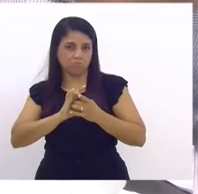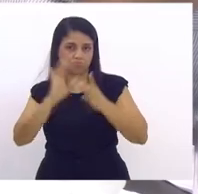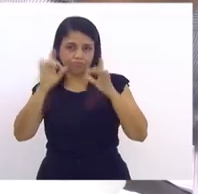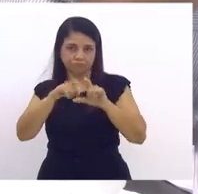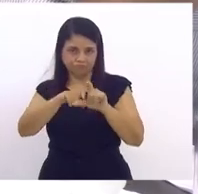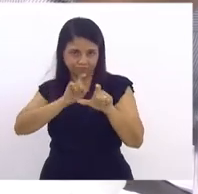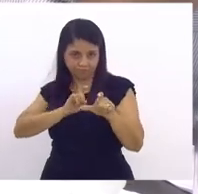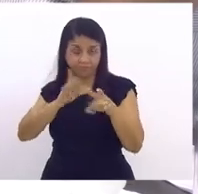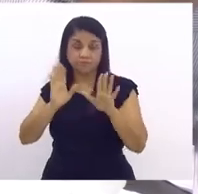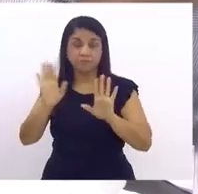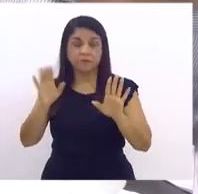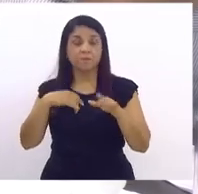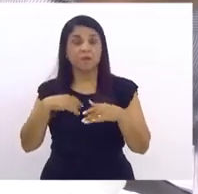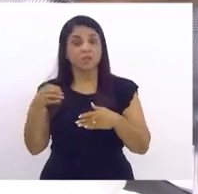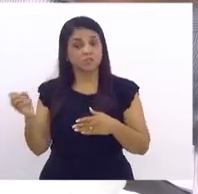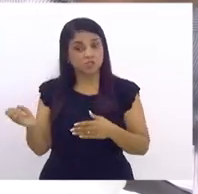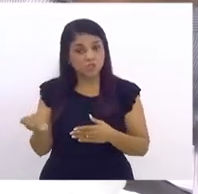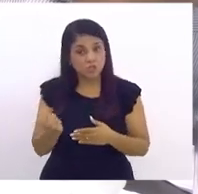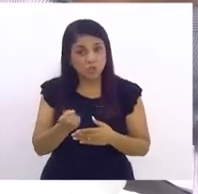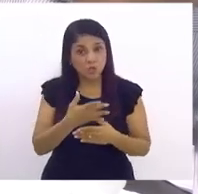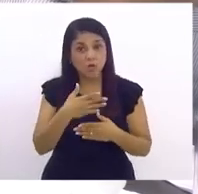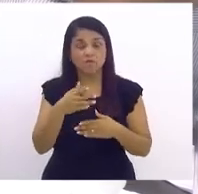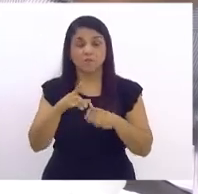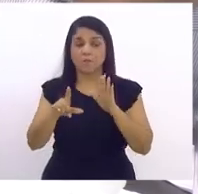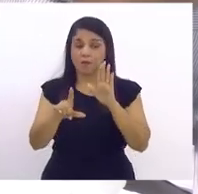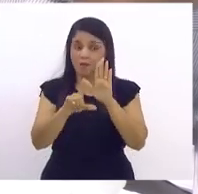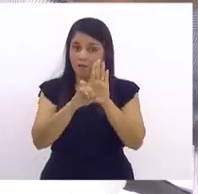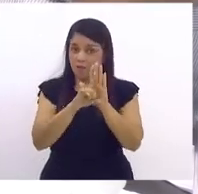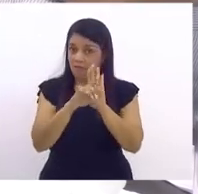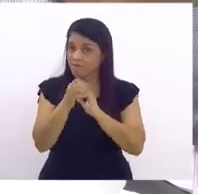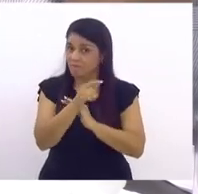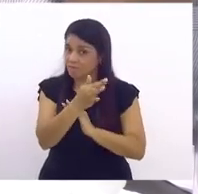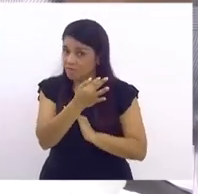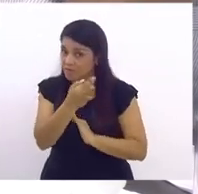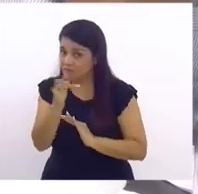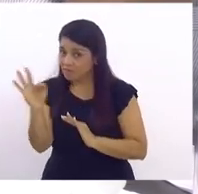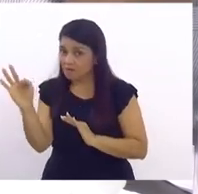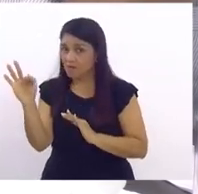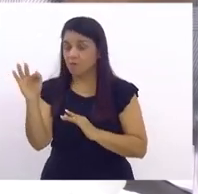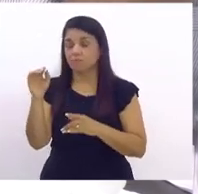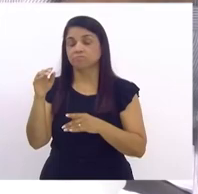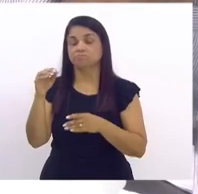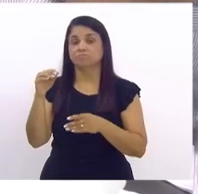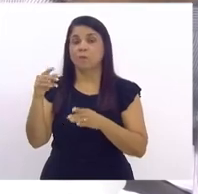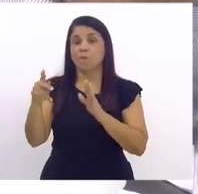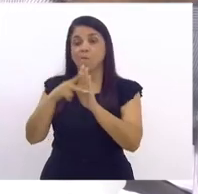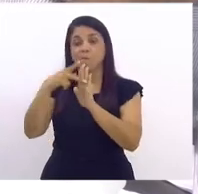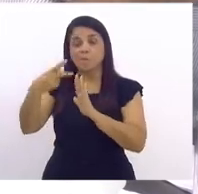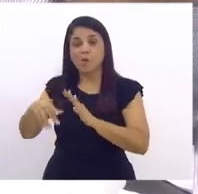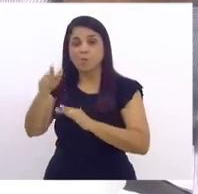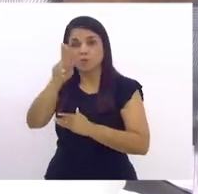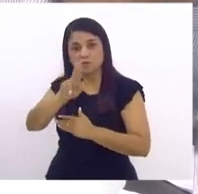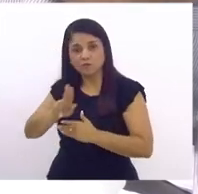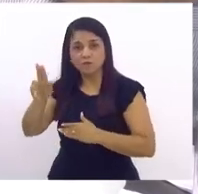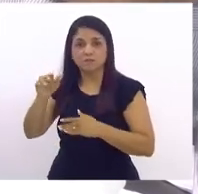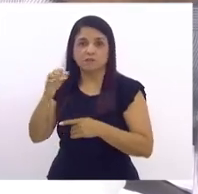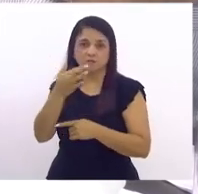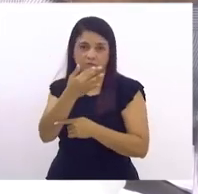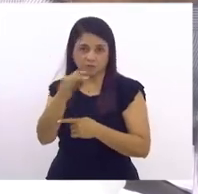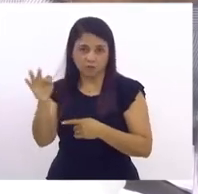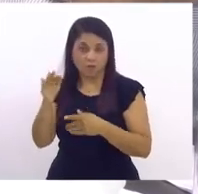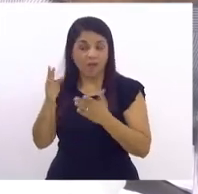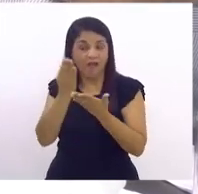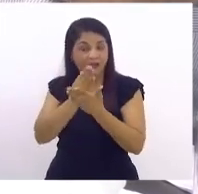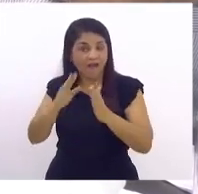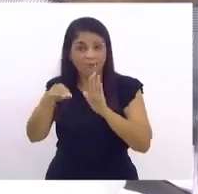que, muito recentemente, uma lei federal para as universidades federais acabou com a